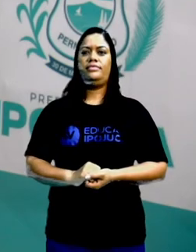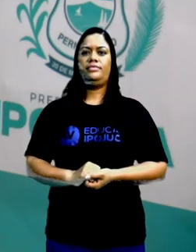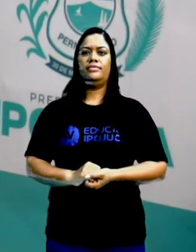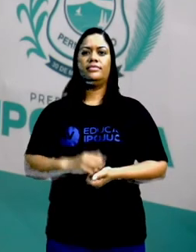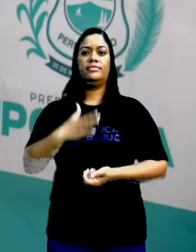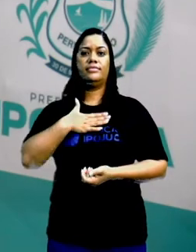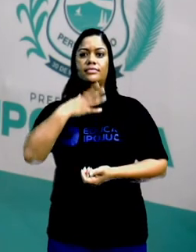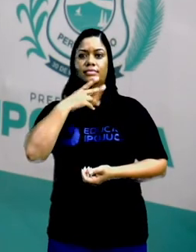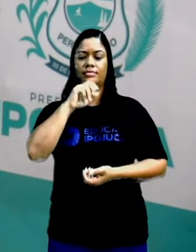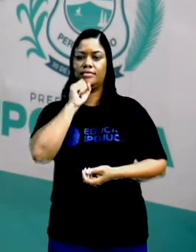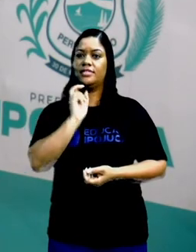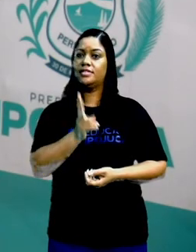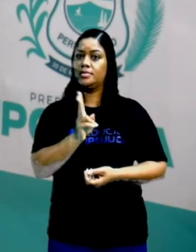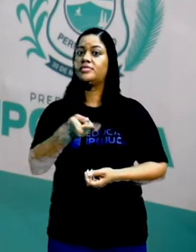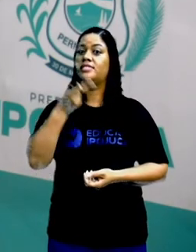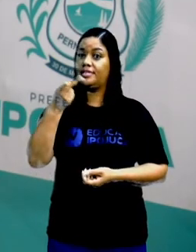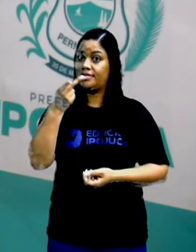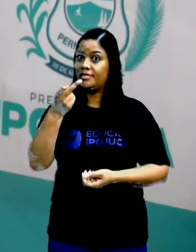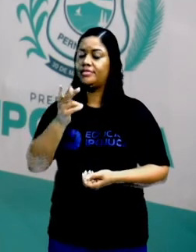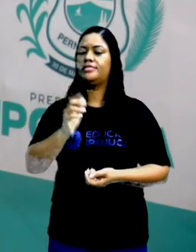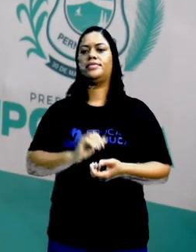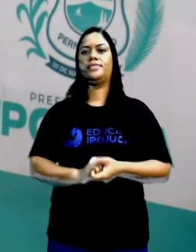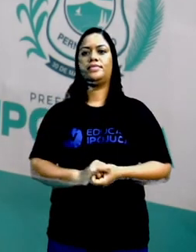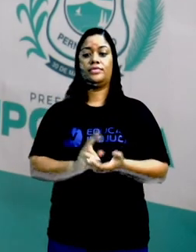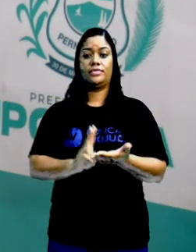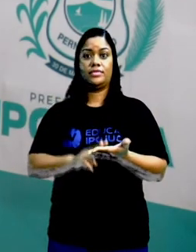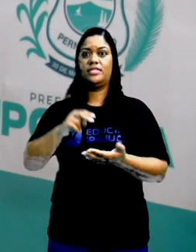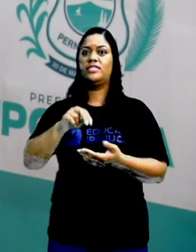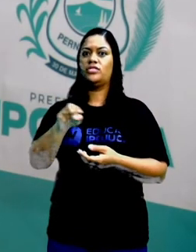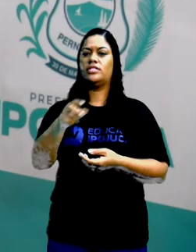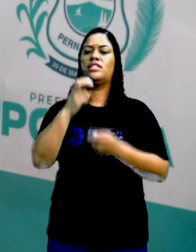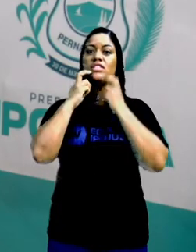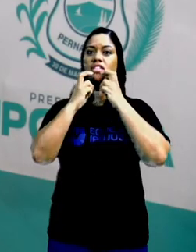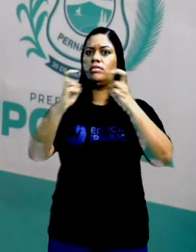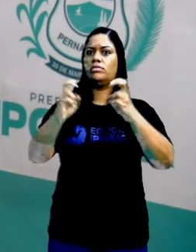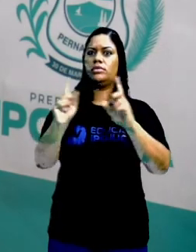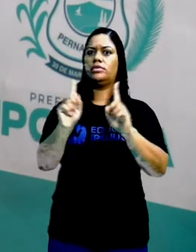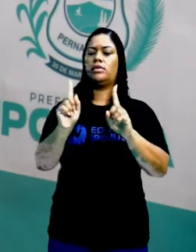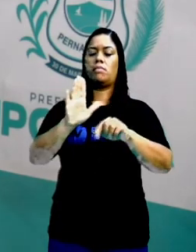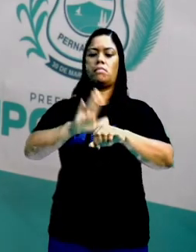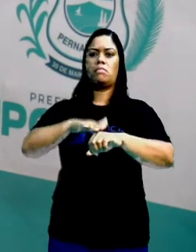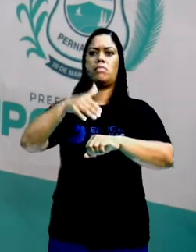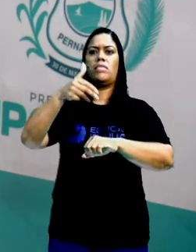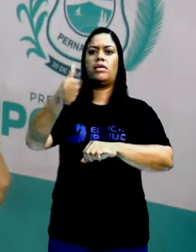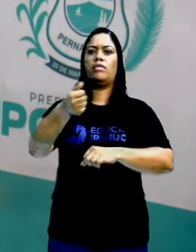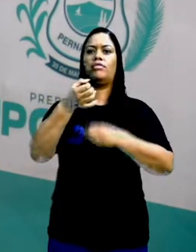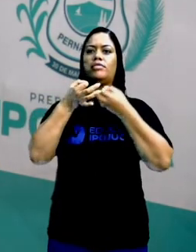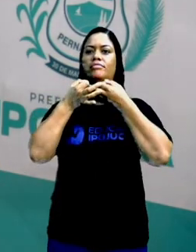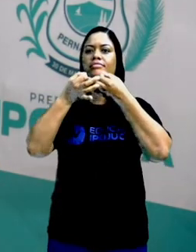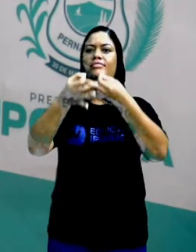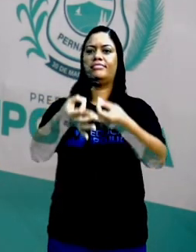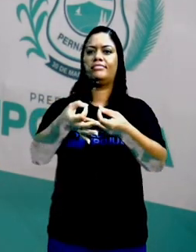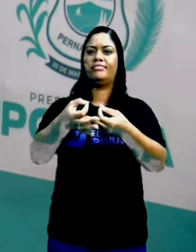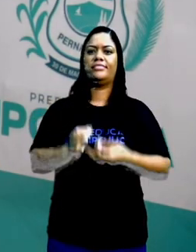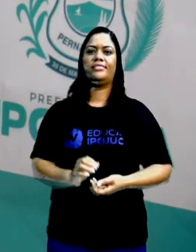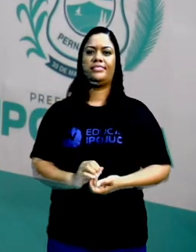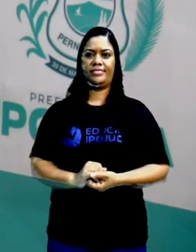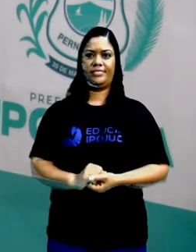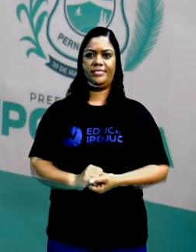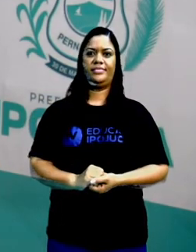meu pai sempre dizia não levante sua voz melhore os seus argumentos